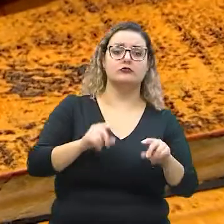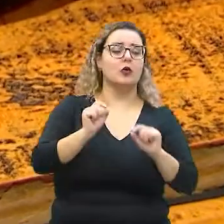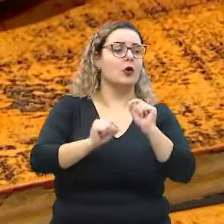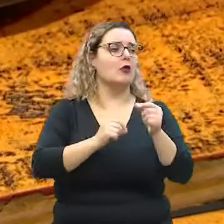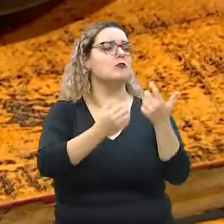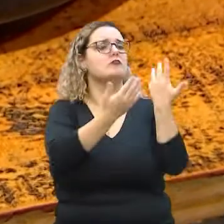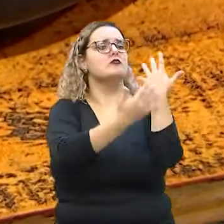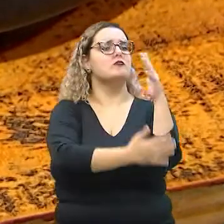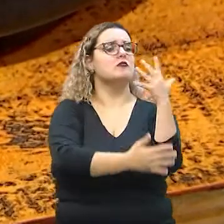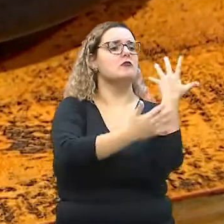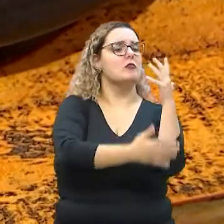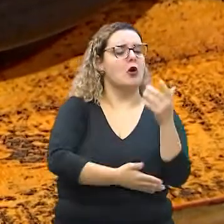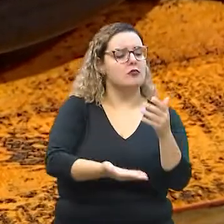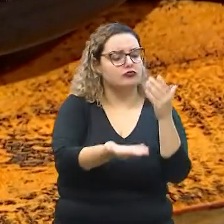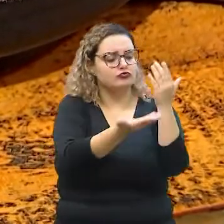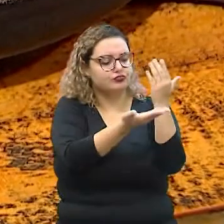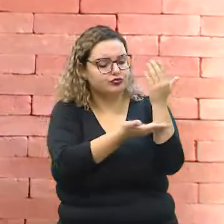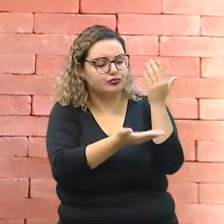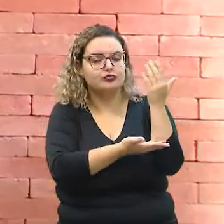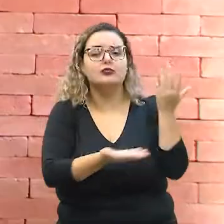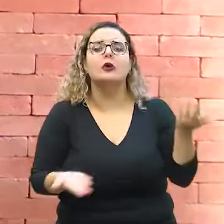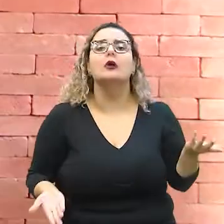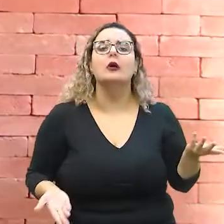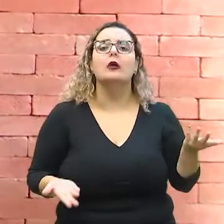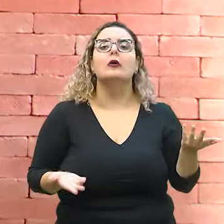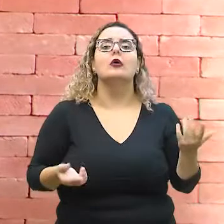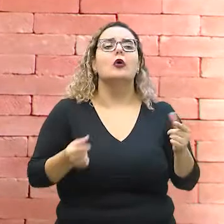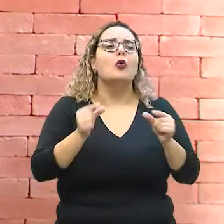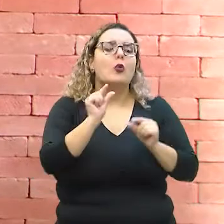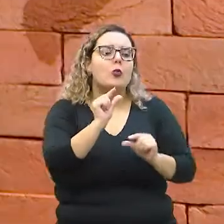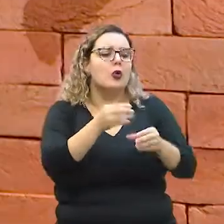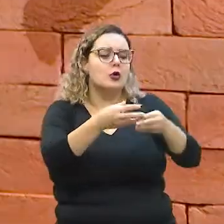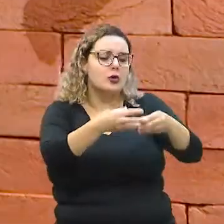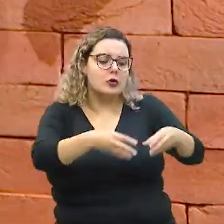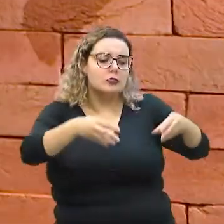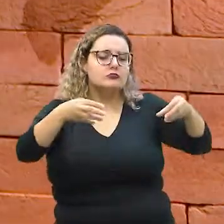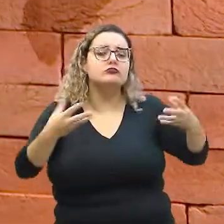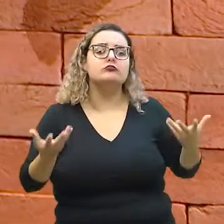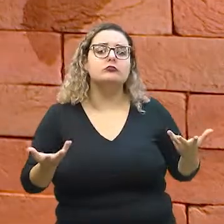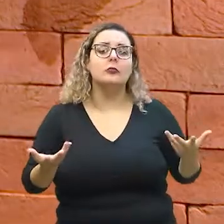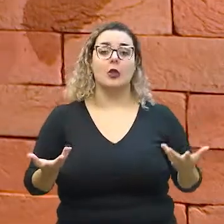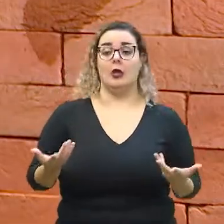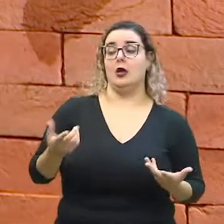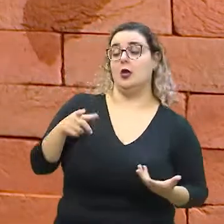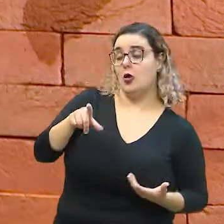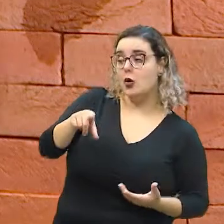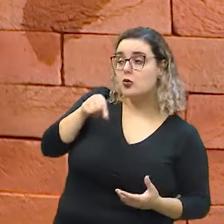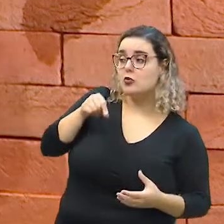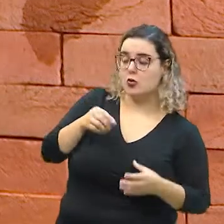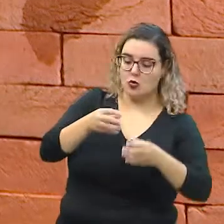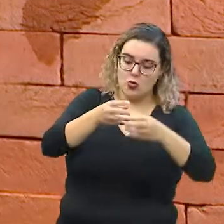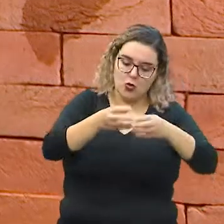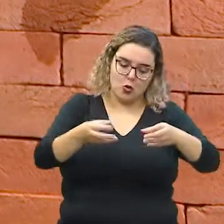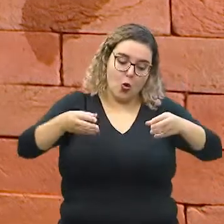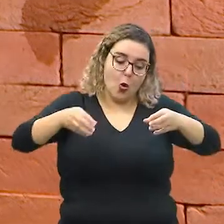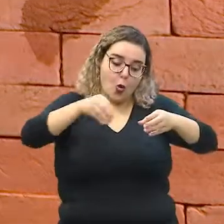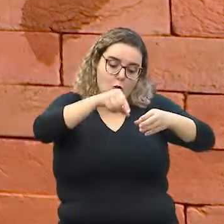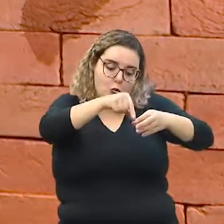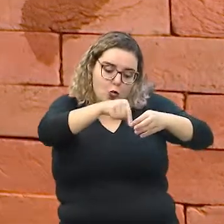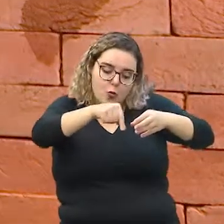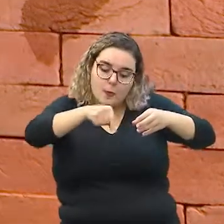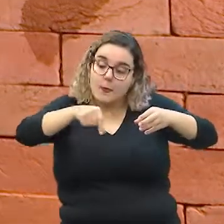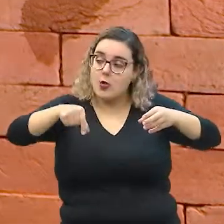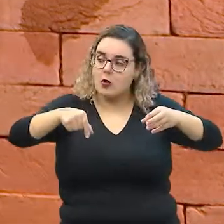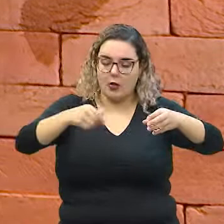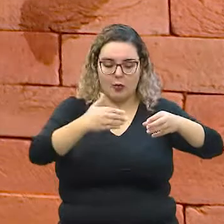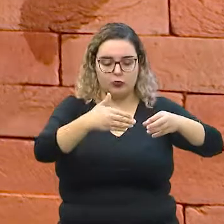uma fatia, também um pedaço da abobrinha. Eu prefiro pegar sempre o coração da abobrinha, né? Então tiro as